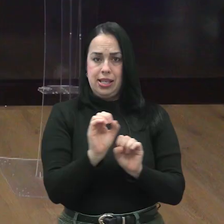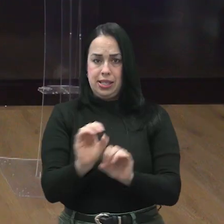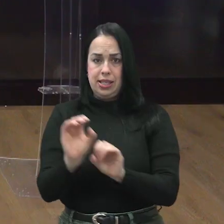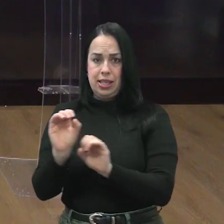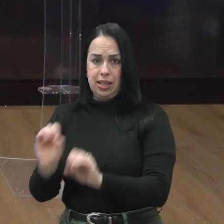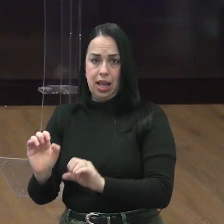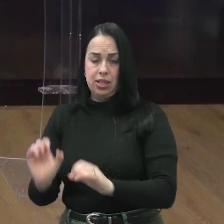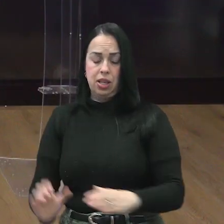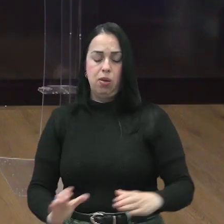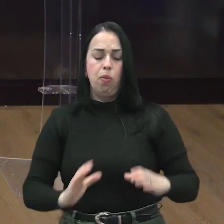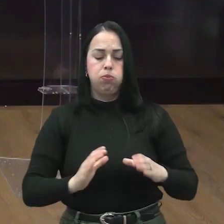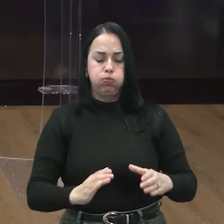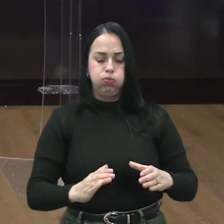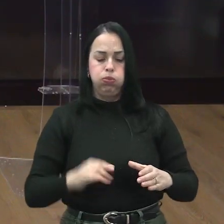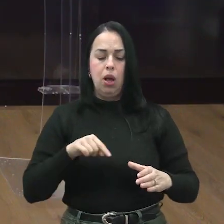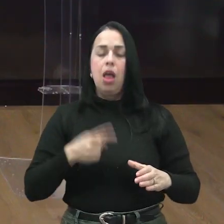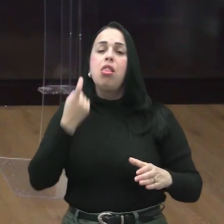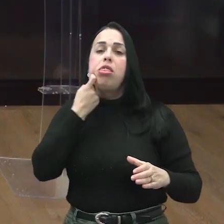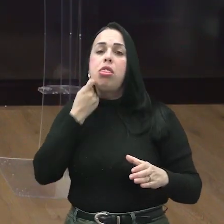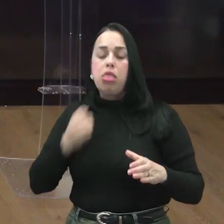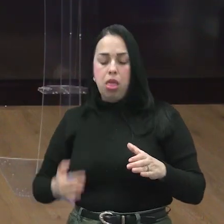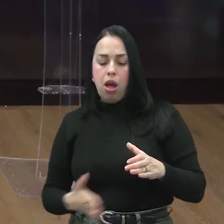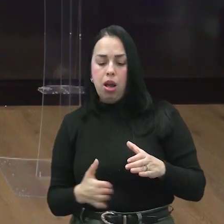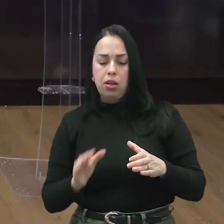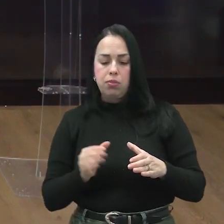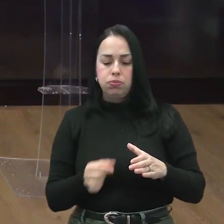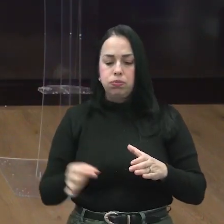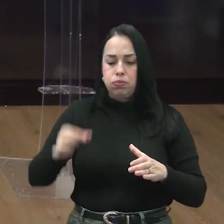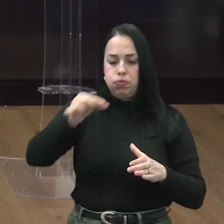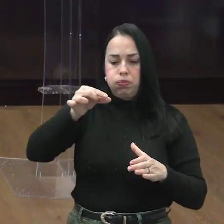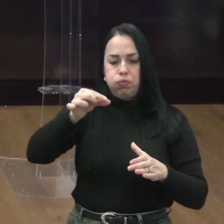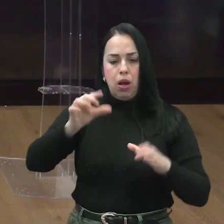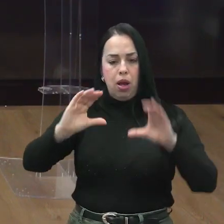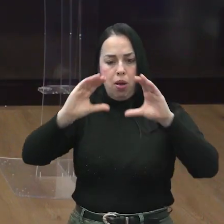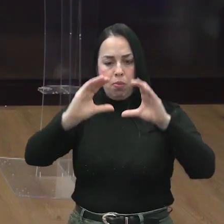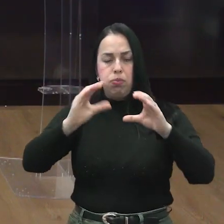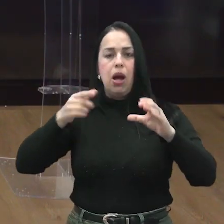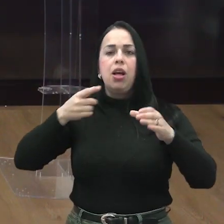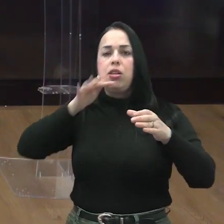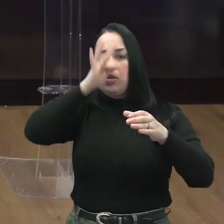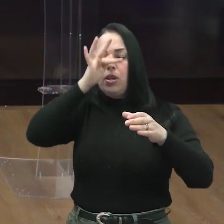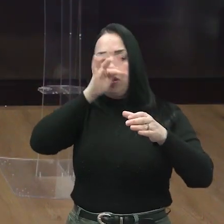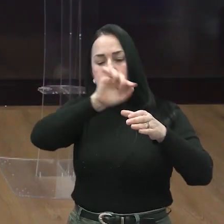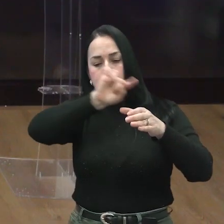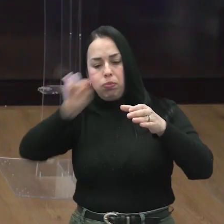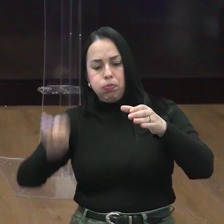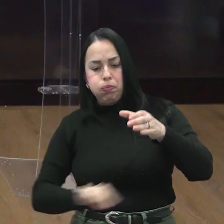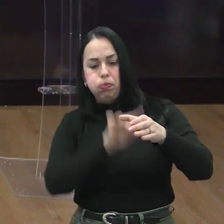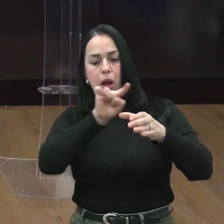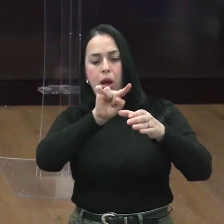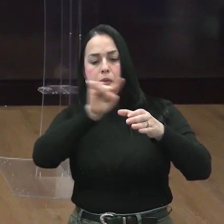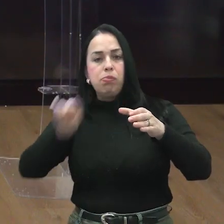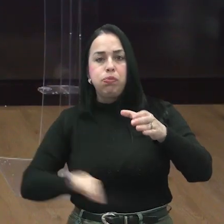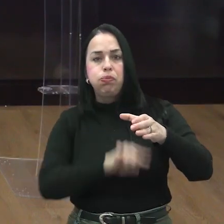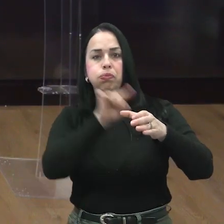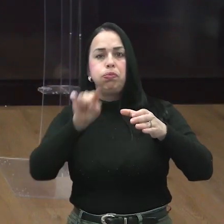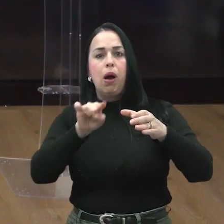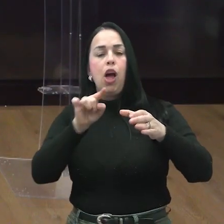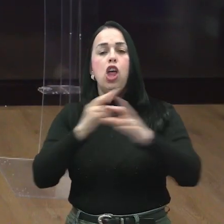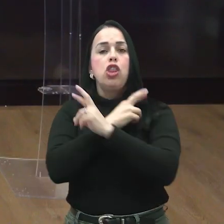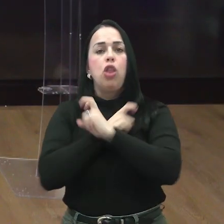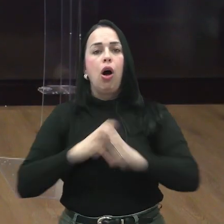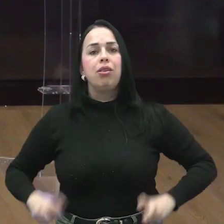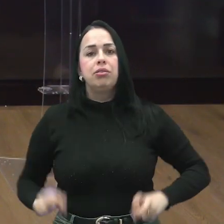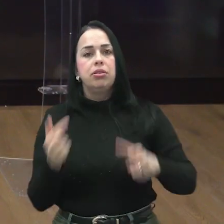poderá ensinar às crianças e jovens a técnica da aquaponia, um sistema livre de agrotóxico para a criação de